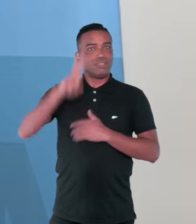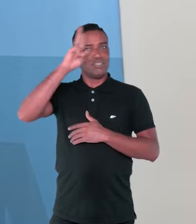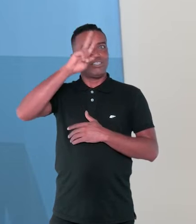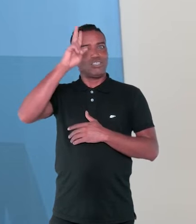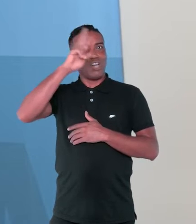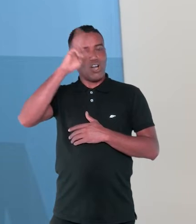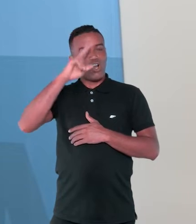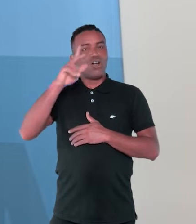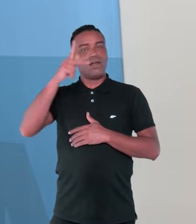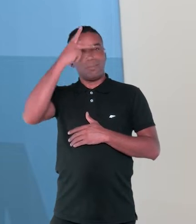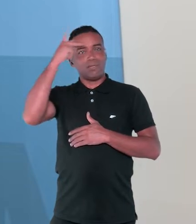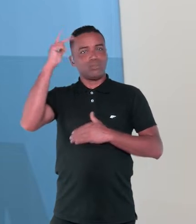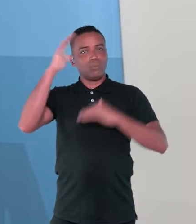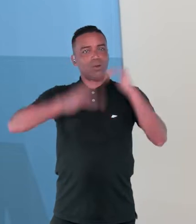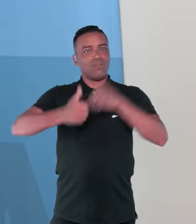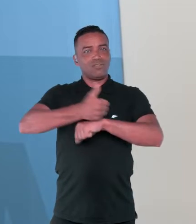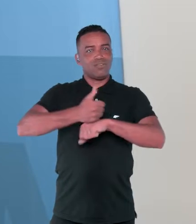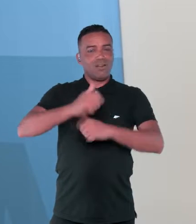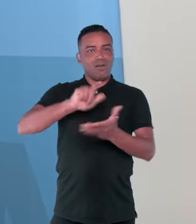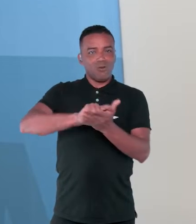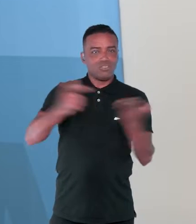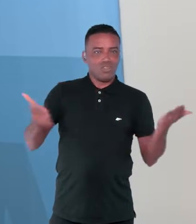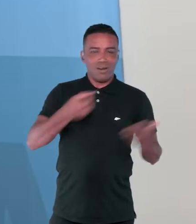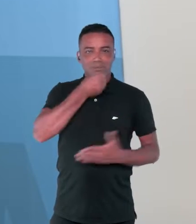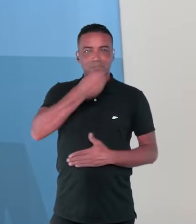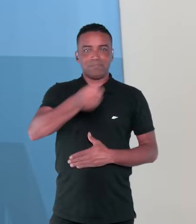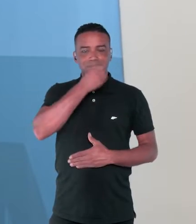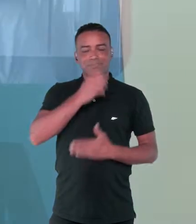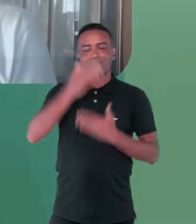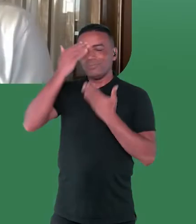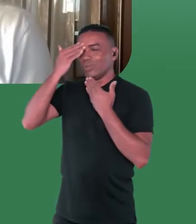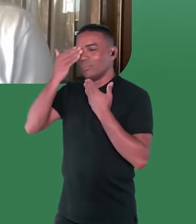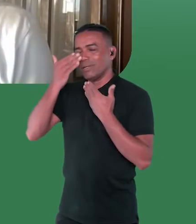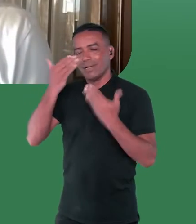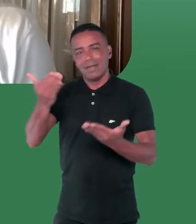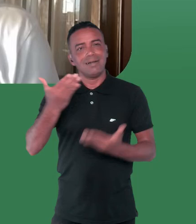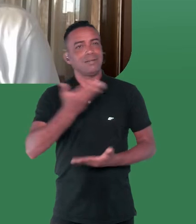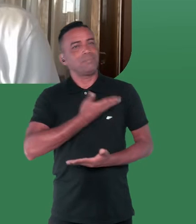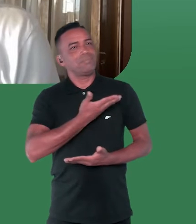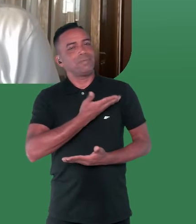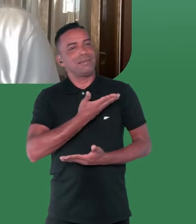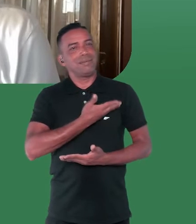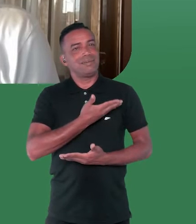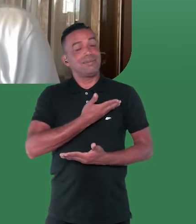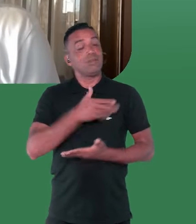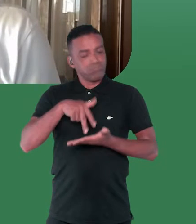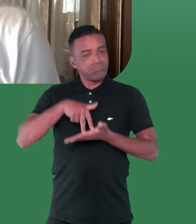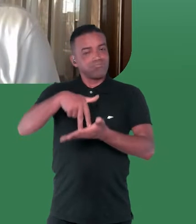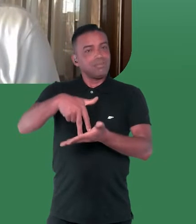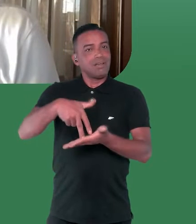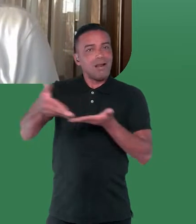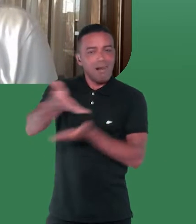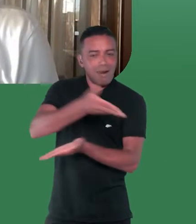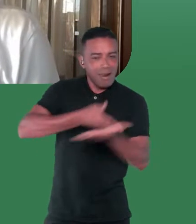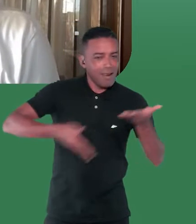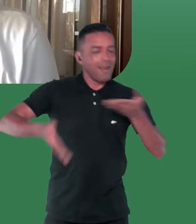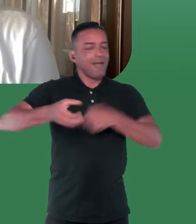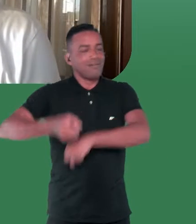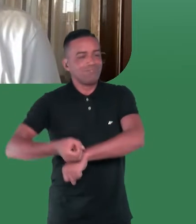repórter. Bem-vindo de novo, Eduardo. Muito obrigado, minha amiga. Estamos aqui às ordens para poder dividir